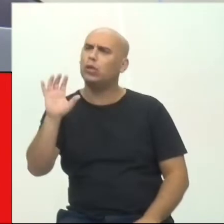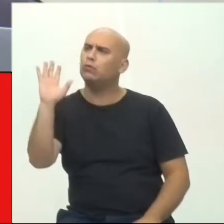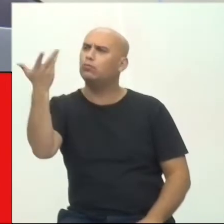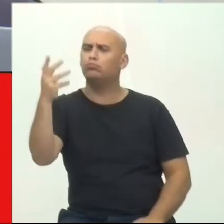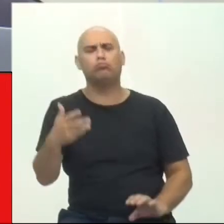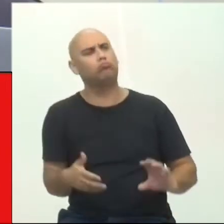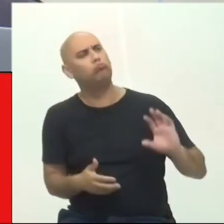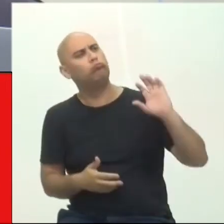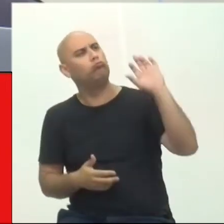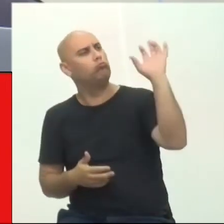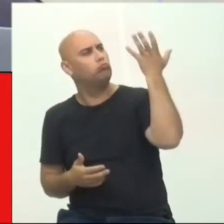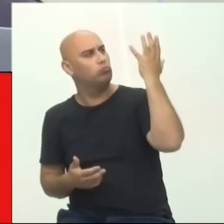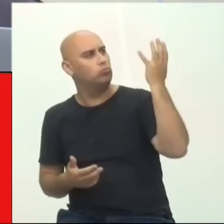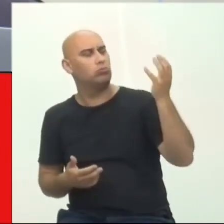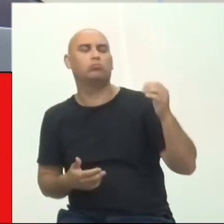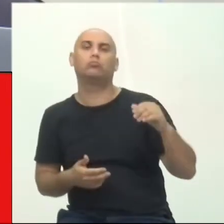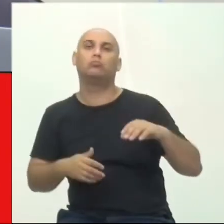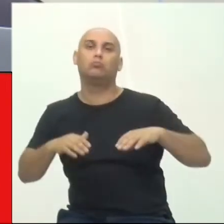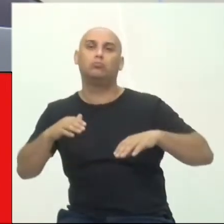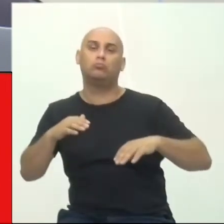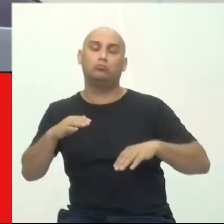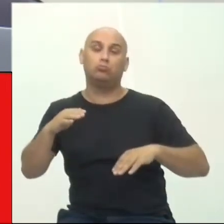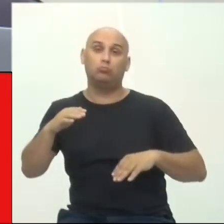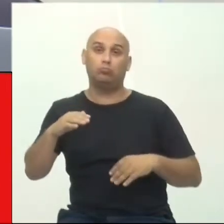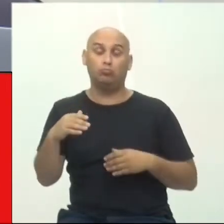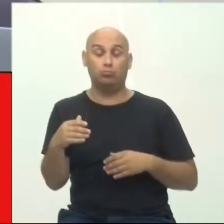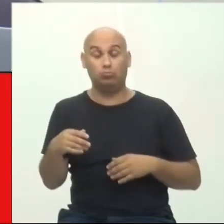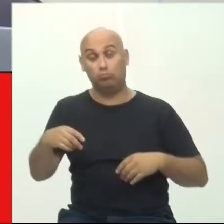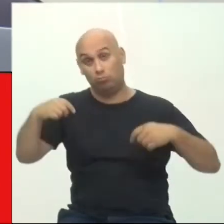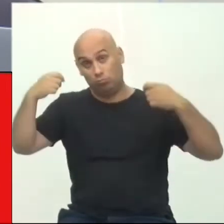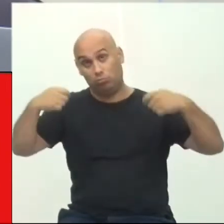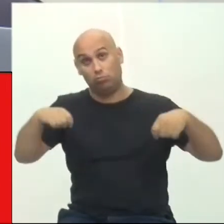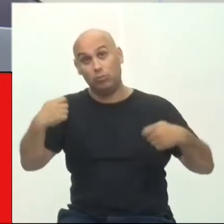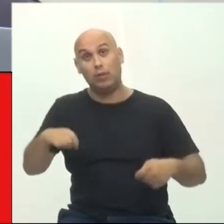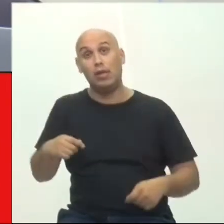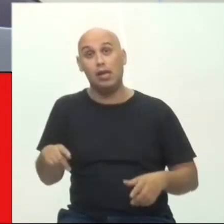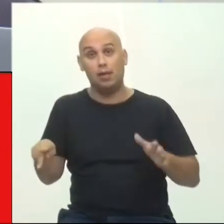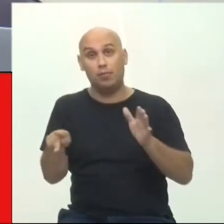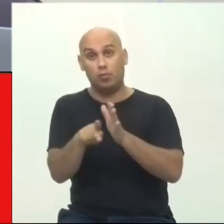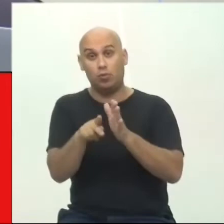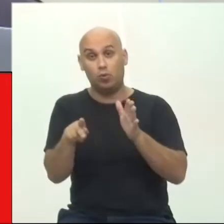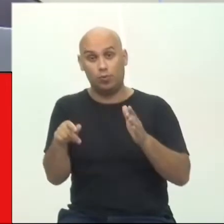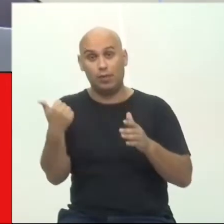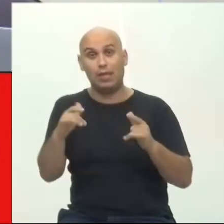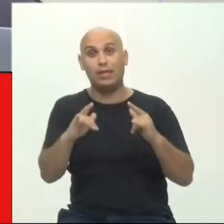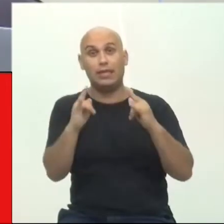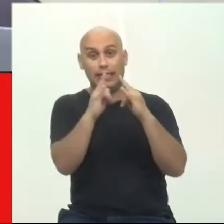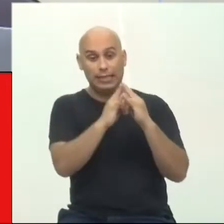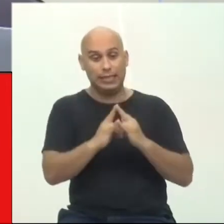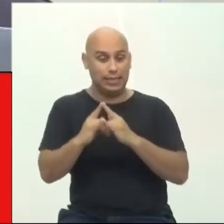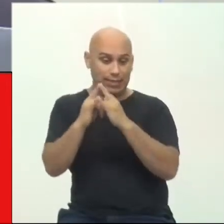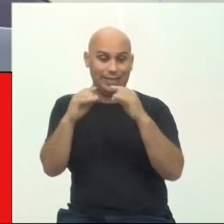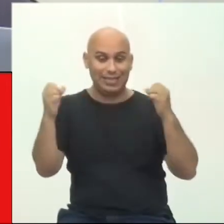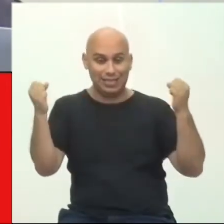acontecendo, porque mobilidade urbana é a Secretaria de Esporte. Vereador Abadias.